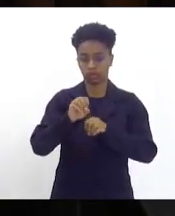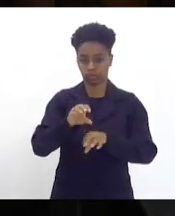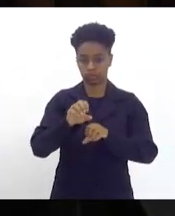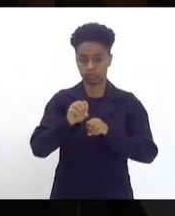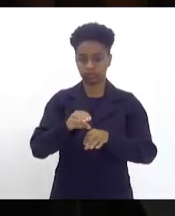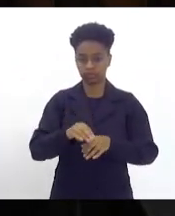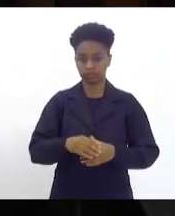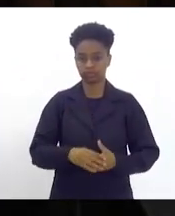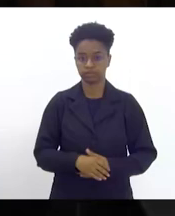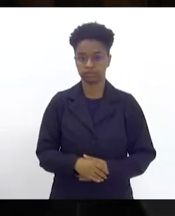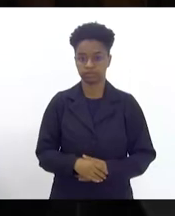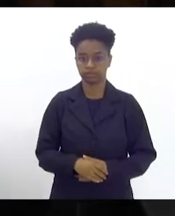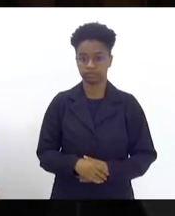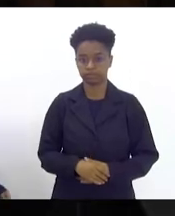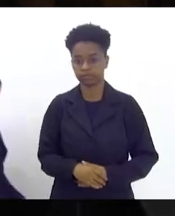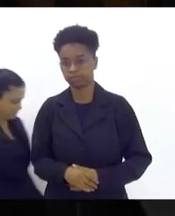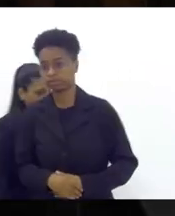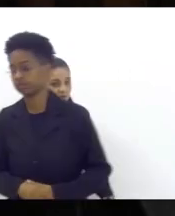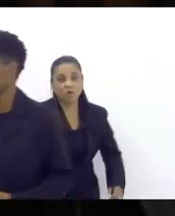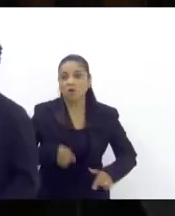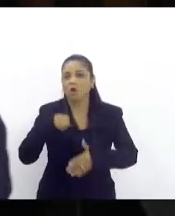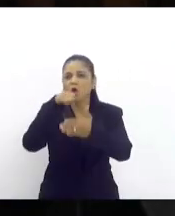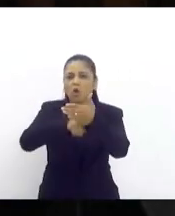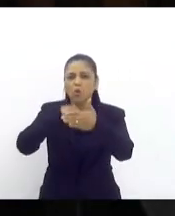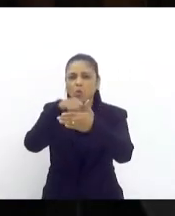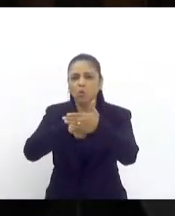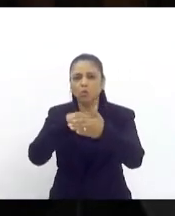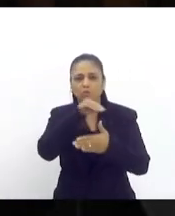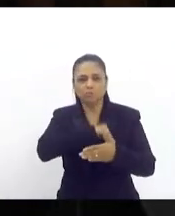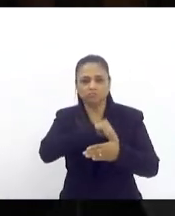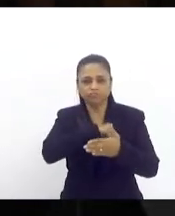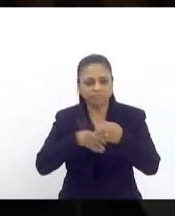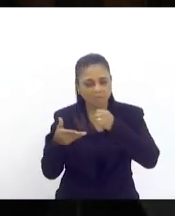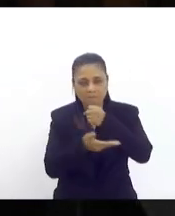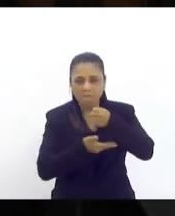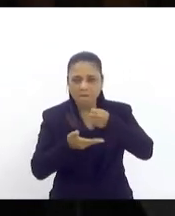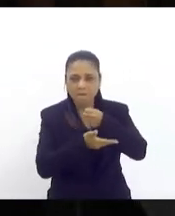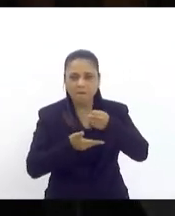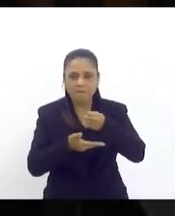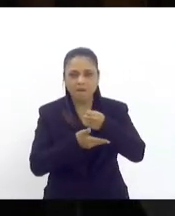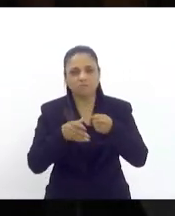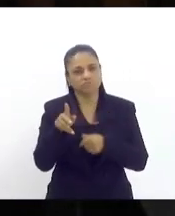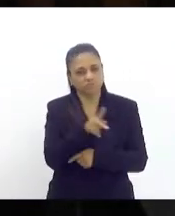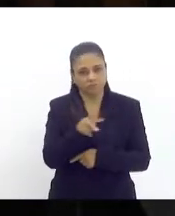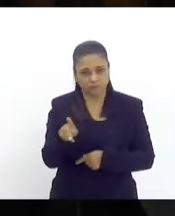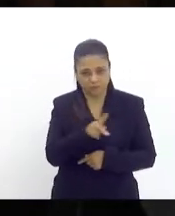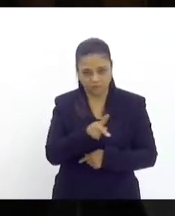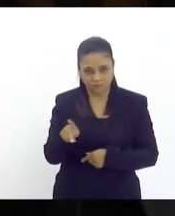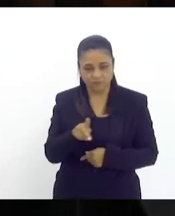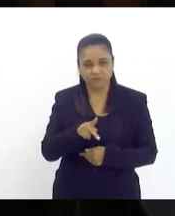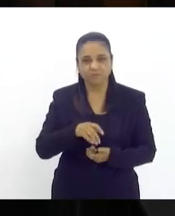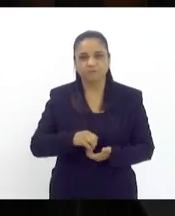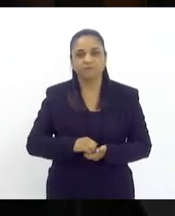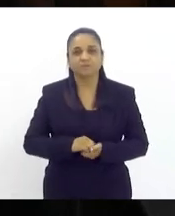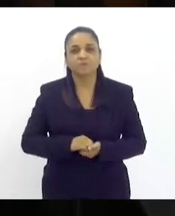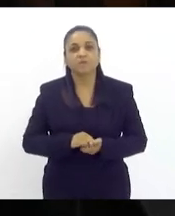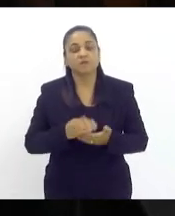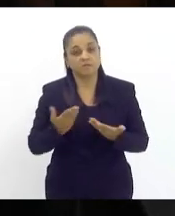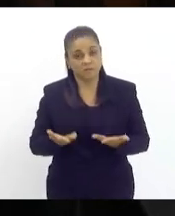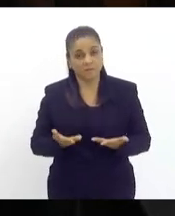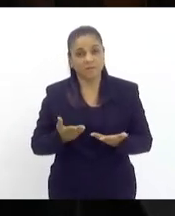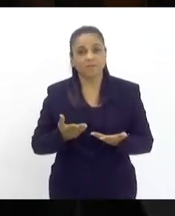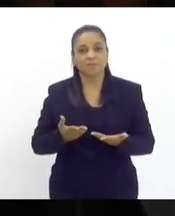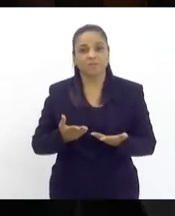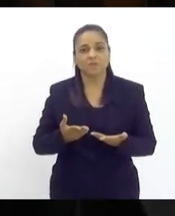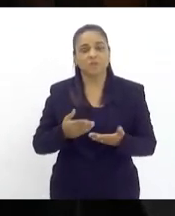na luta pelo piso do magistério Até o fundo